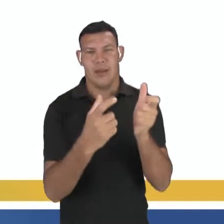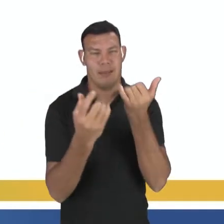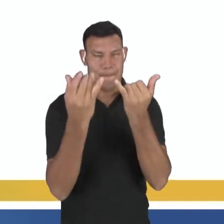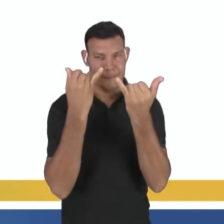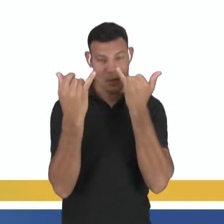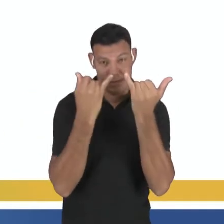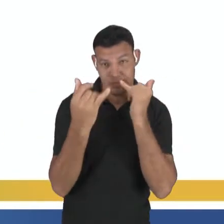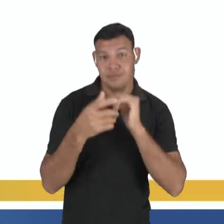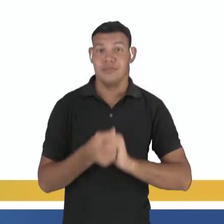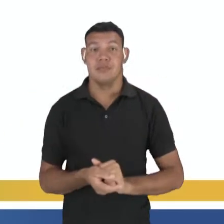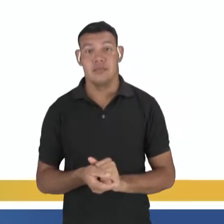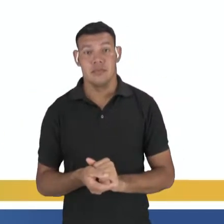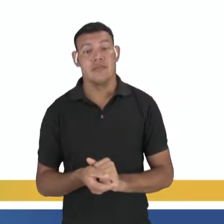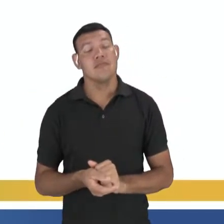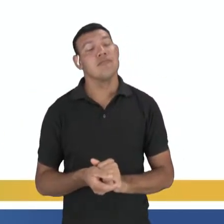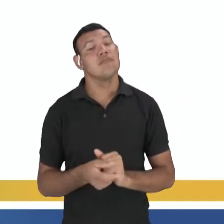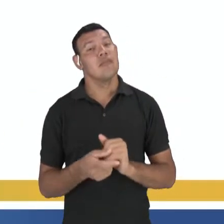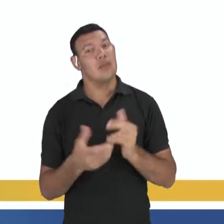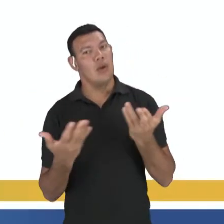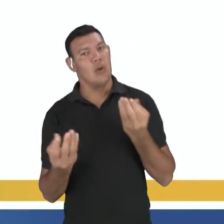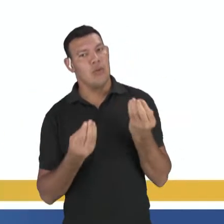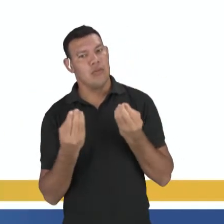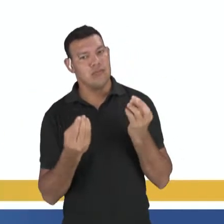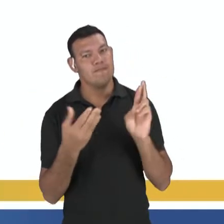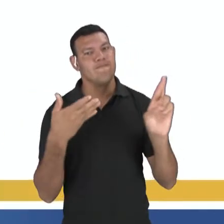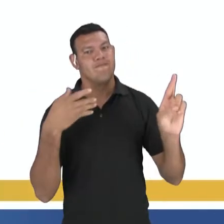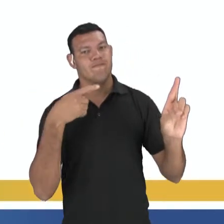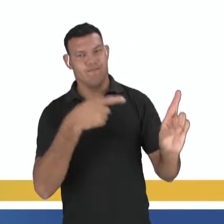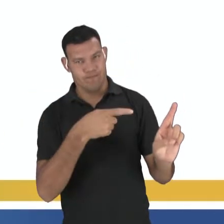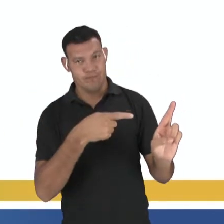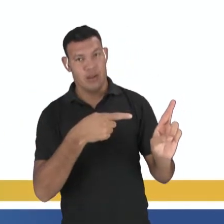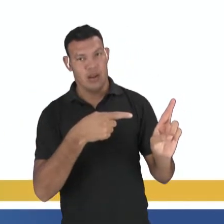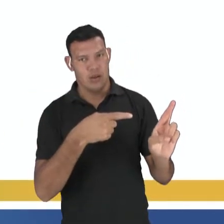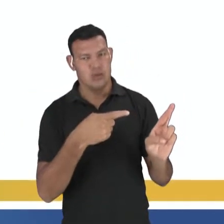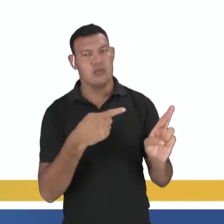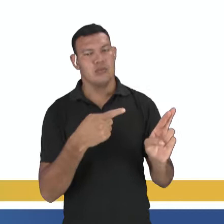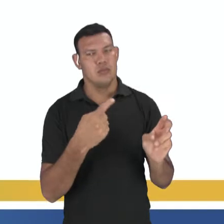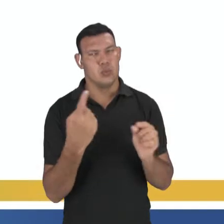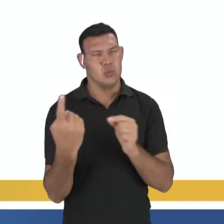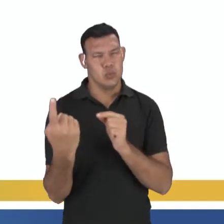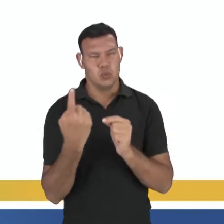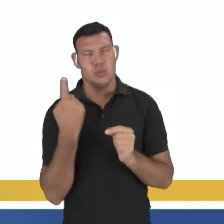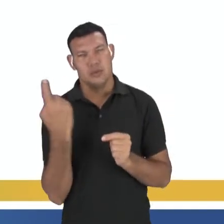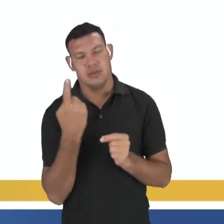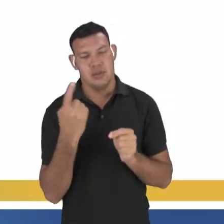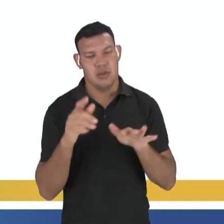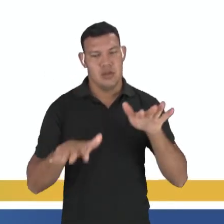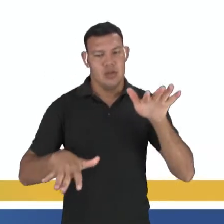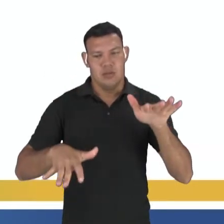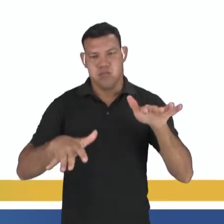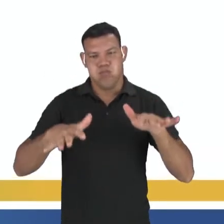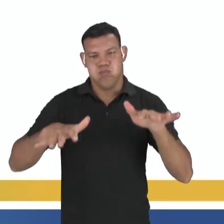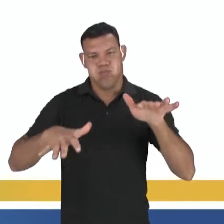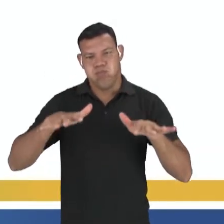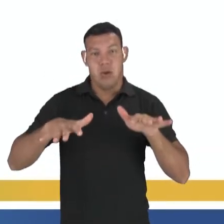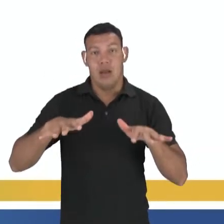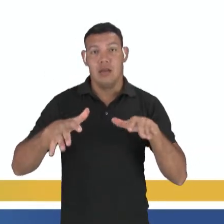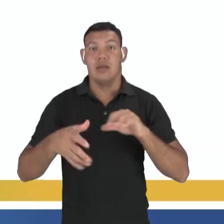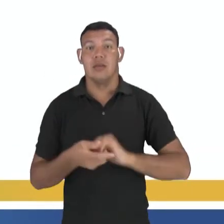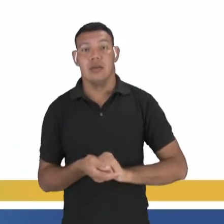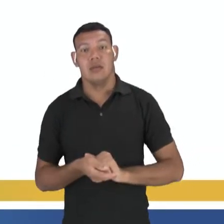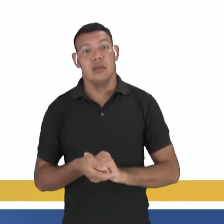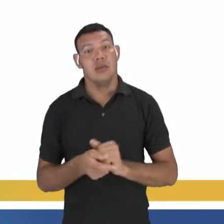que possamos representá-los através de um único valor, uma espécie de média. Essa média pode